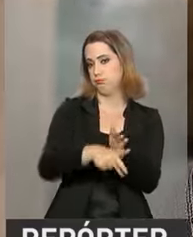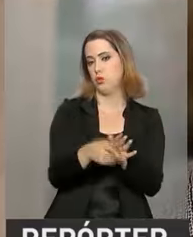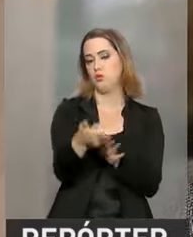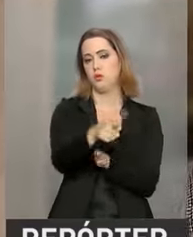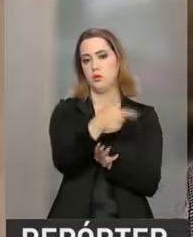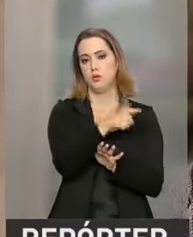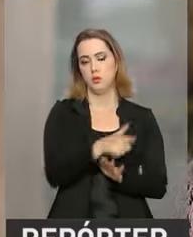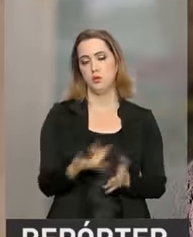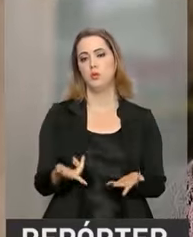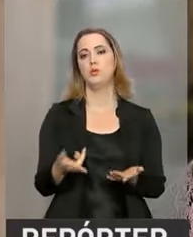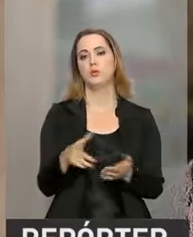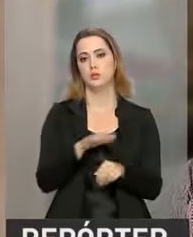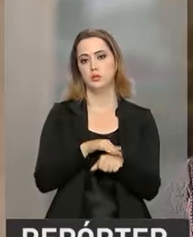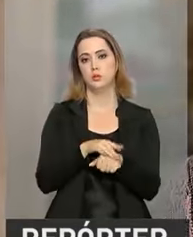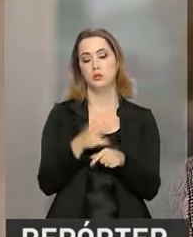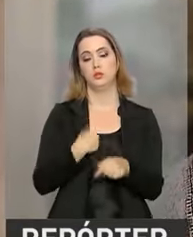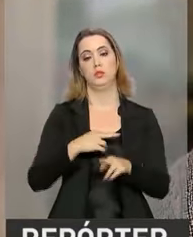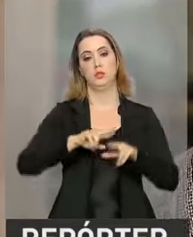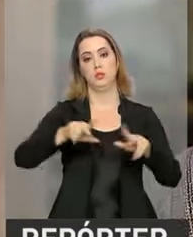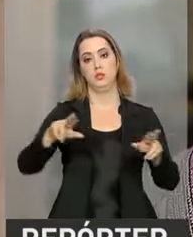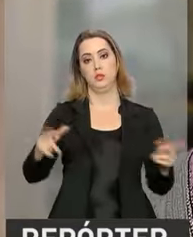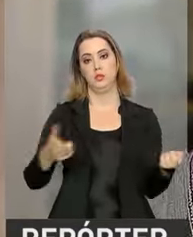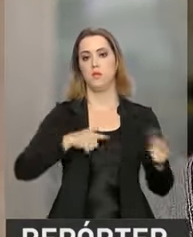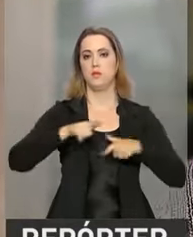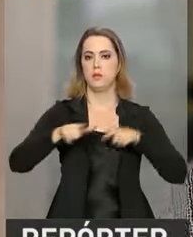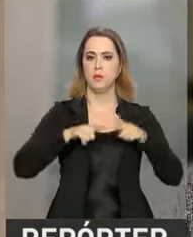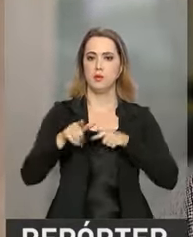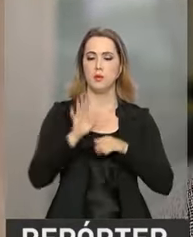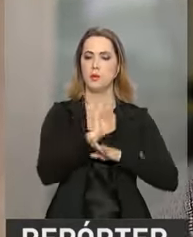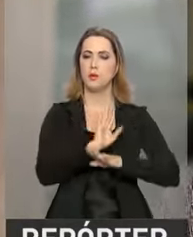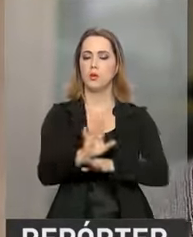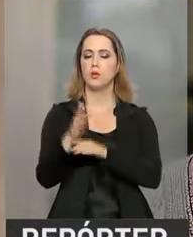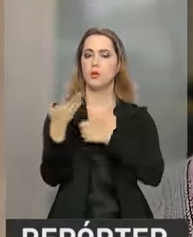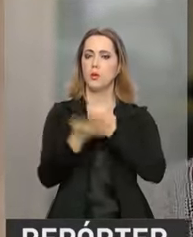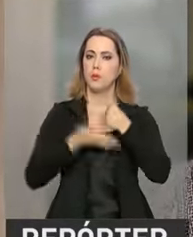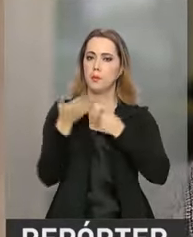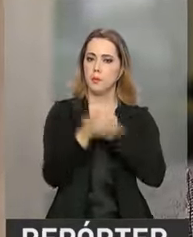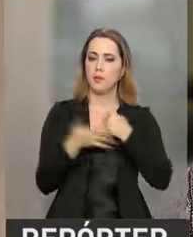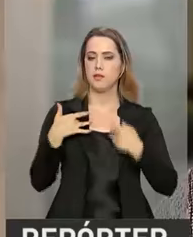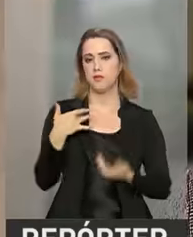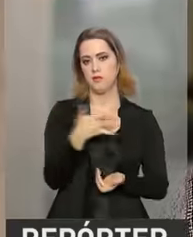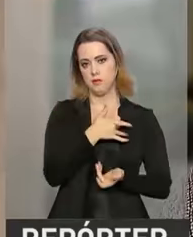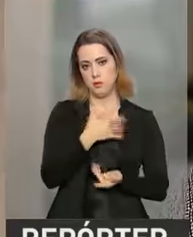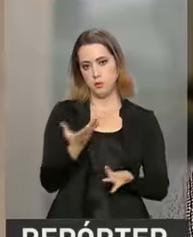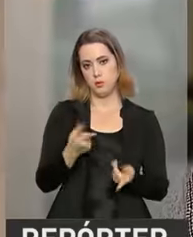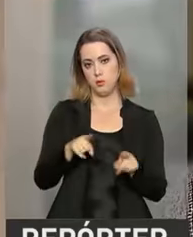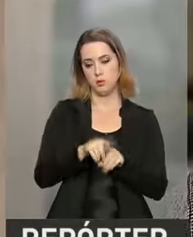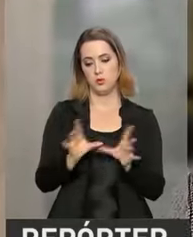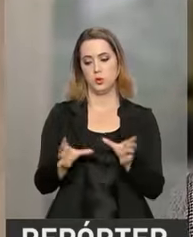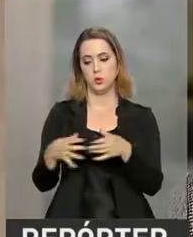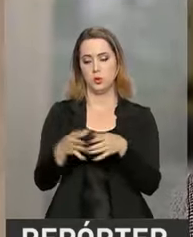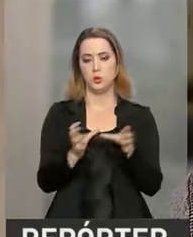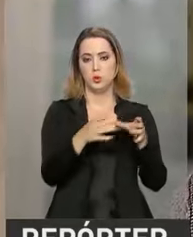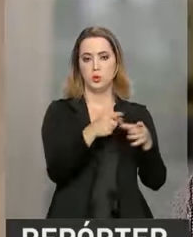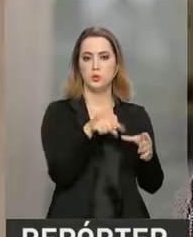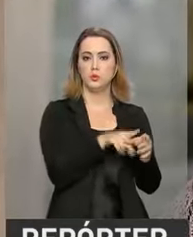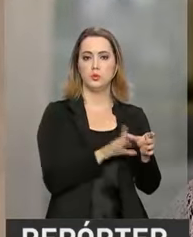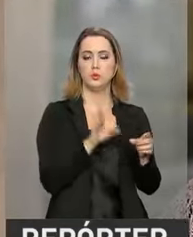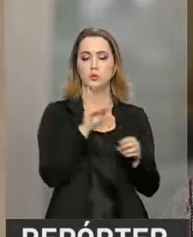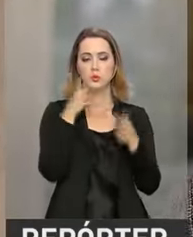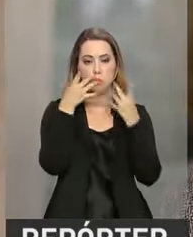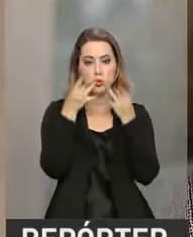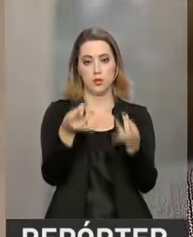nós também temos diversas ações desenvolvidas pela atenção básica e por outras eh setores também outros níveis de